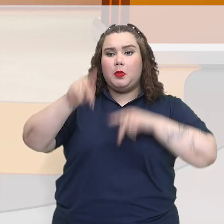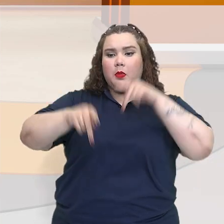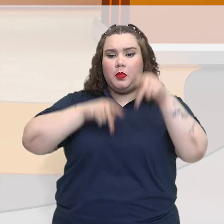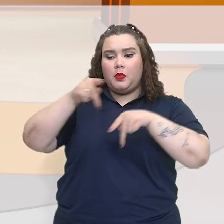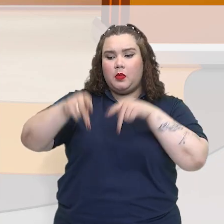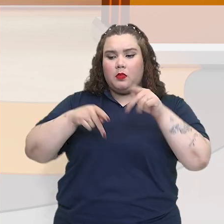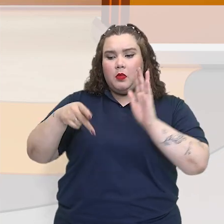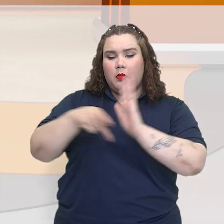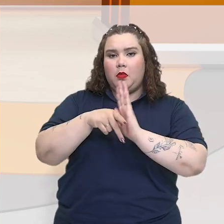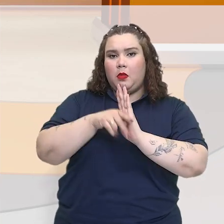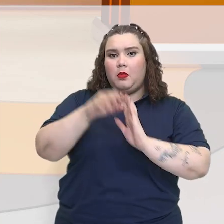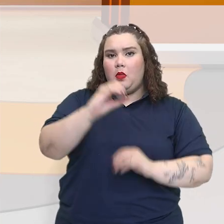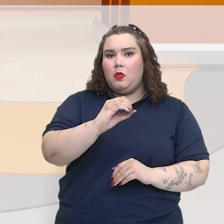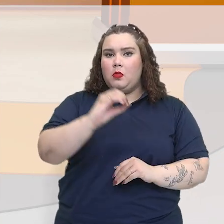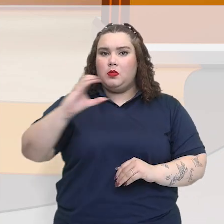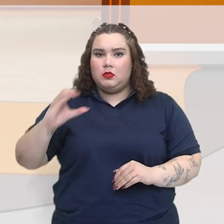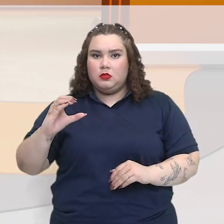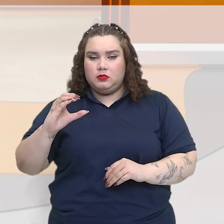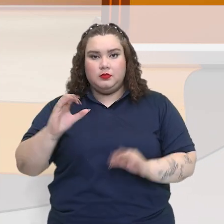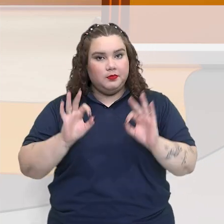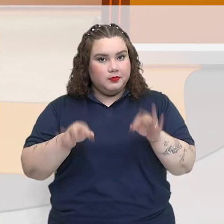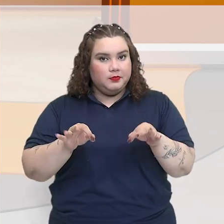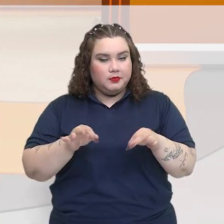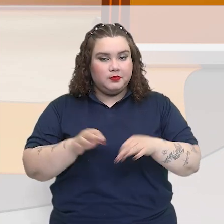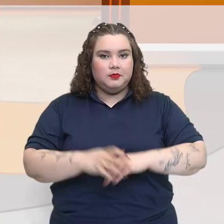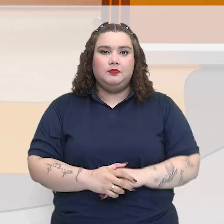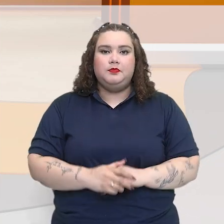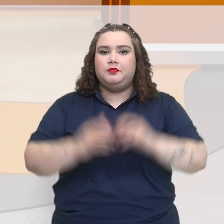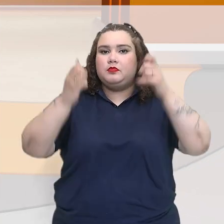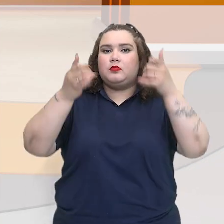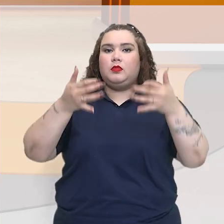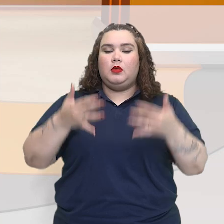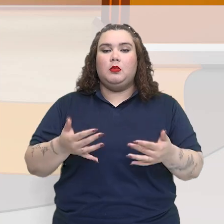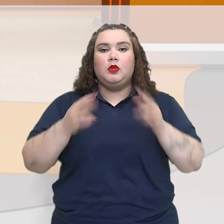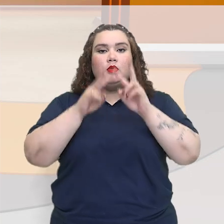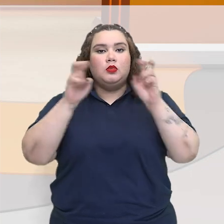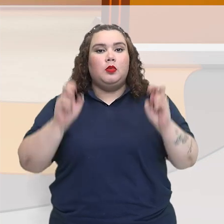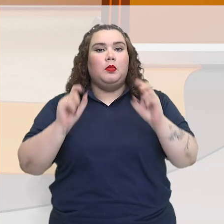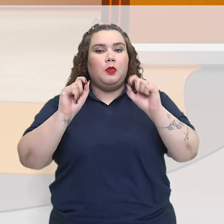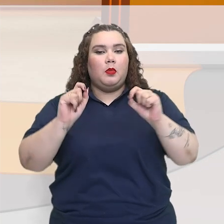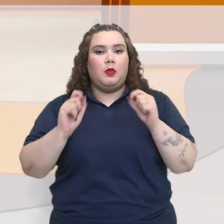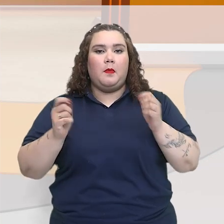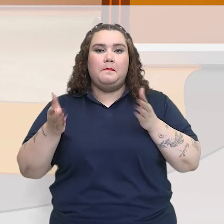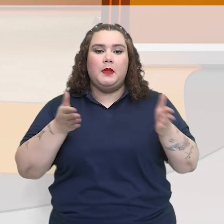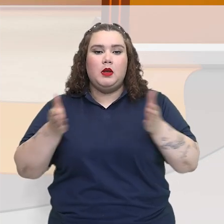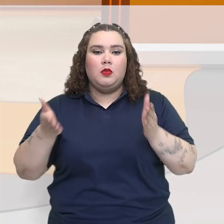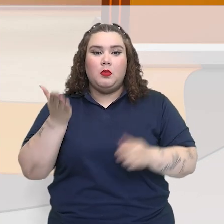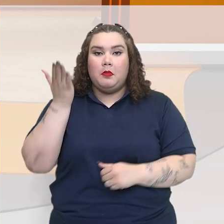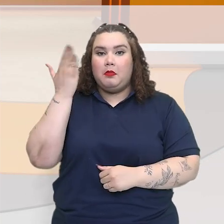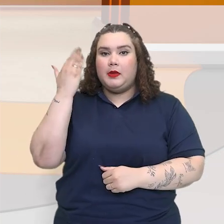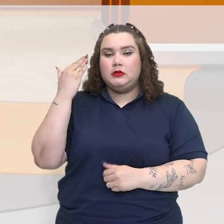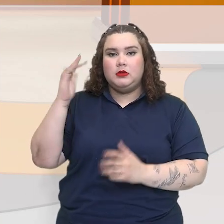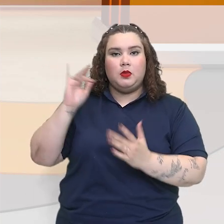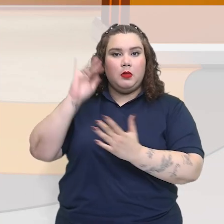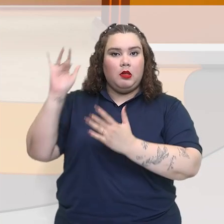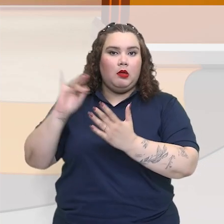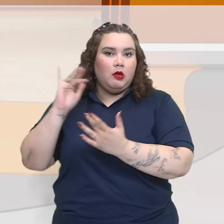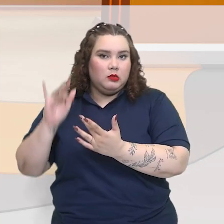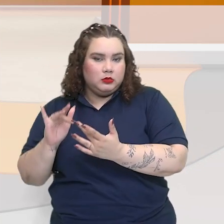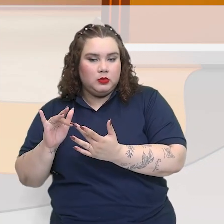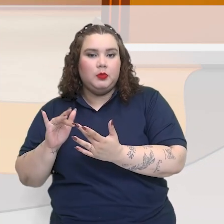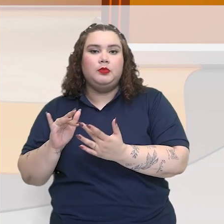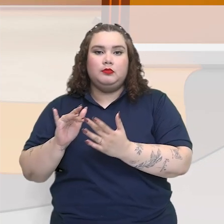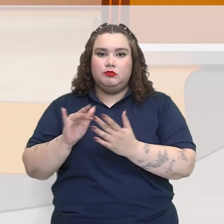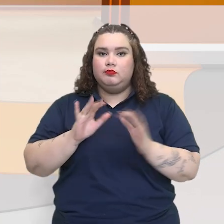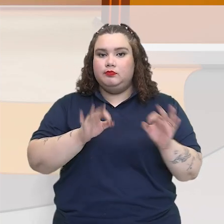do Ocidente. Estamos falando justamente da Antiguidade Clássica. A Antiguidade